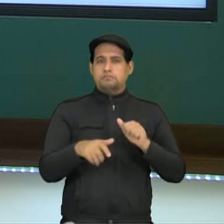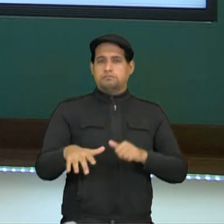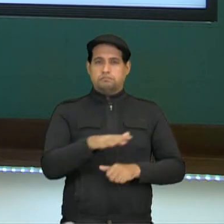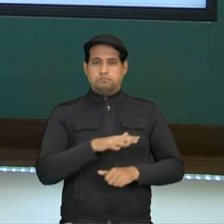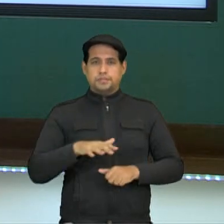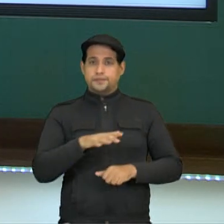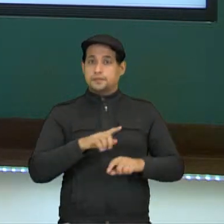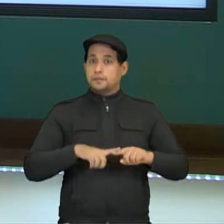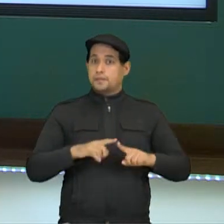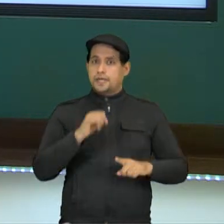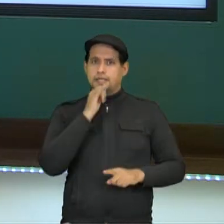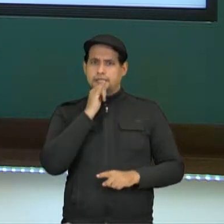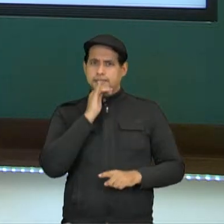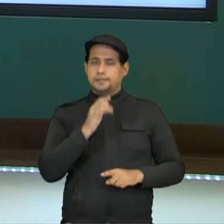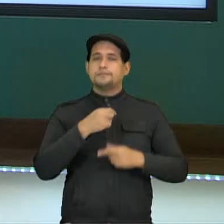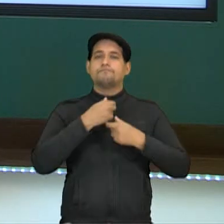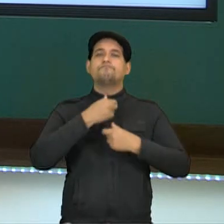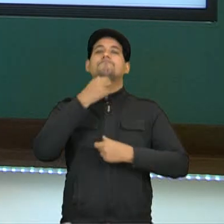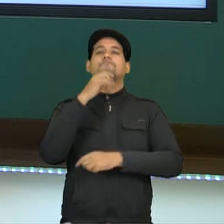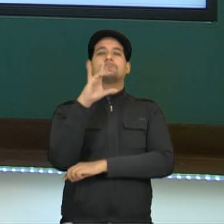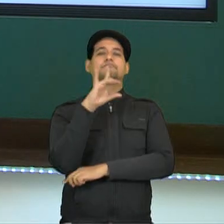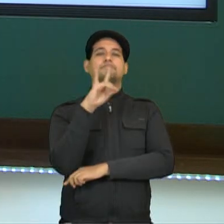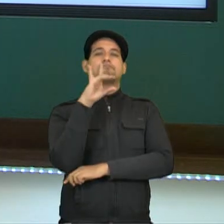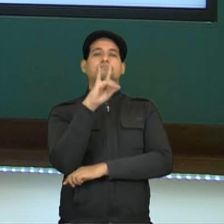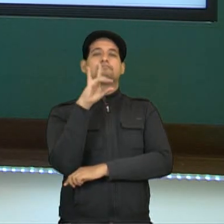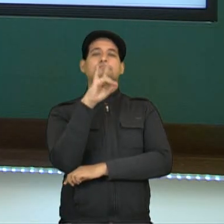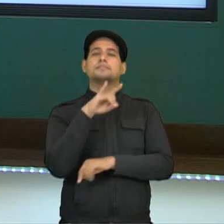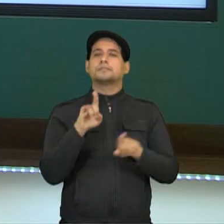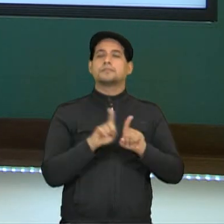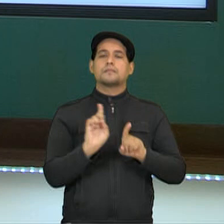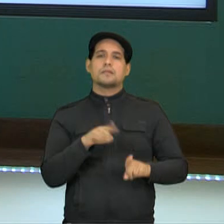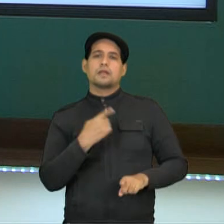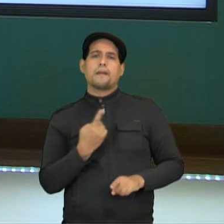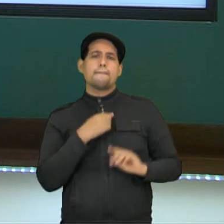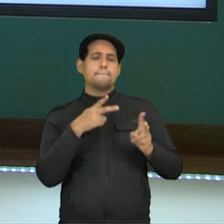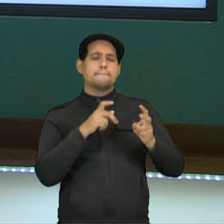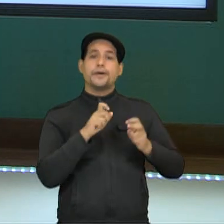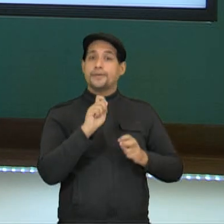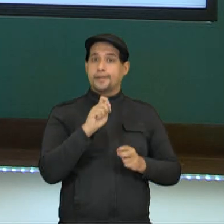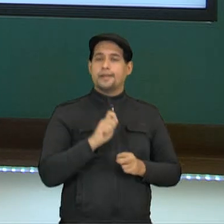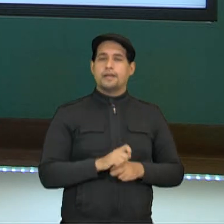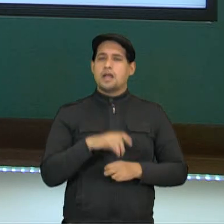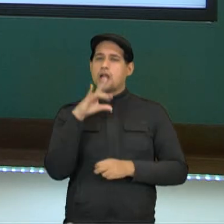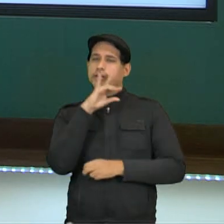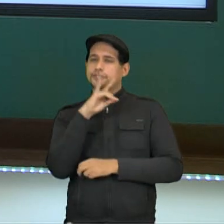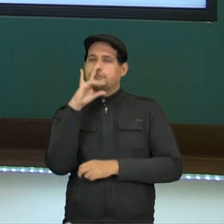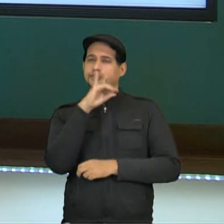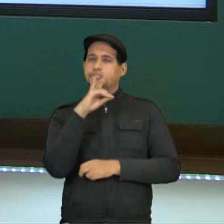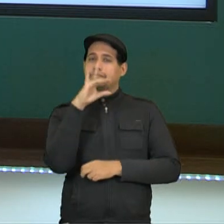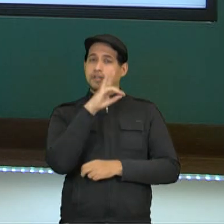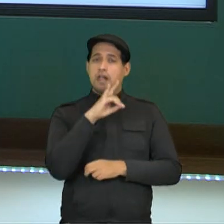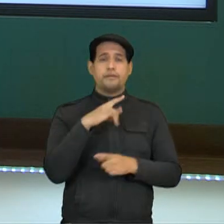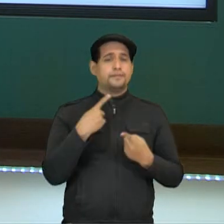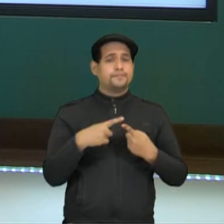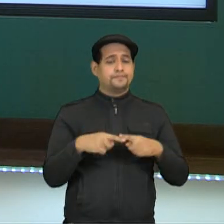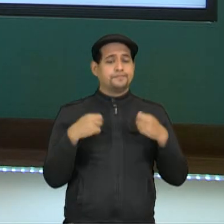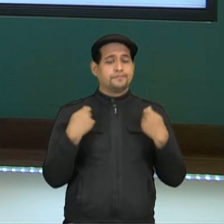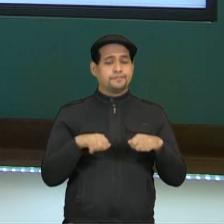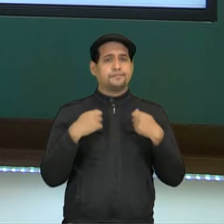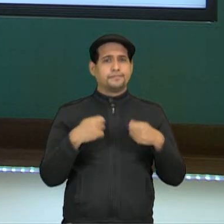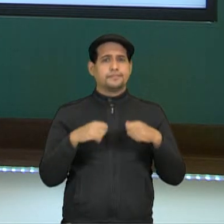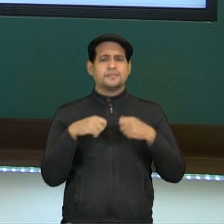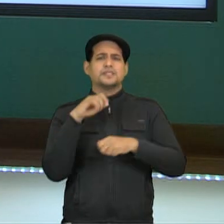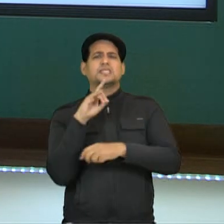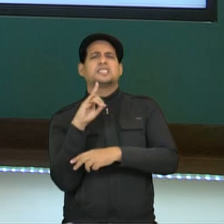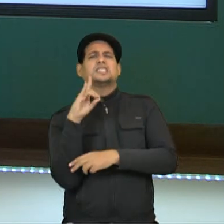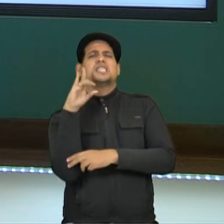meio. No exemplo do pescoço da girafa, a gente vê que as girafas, por precisar